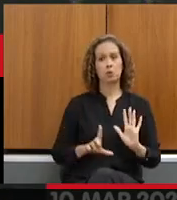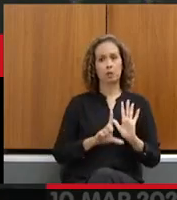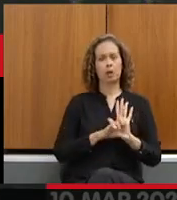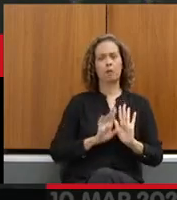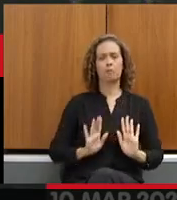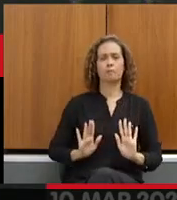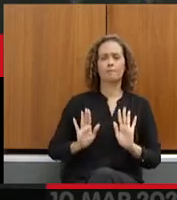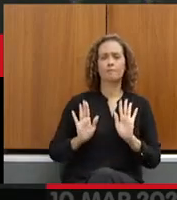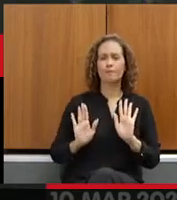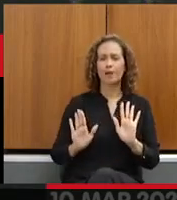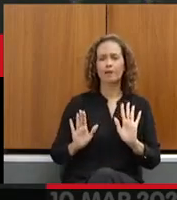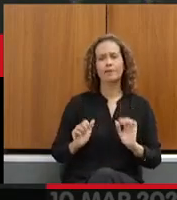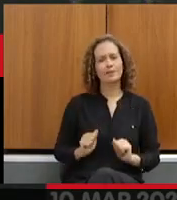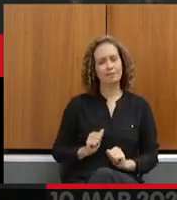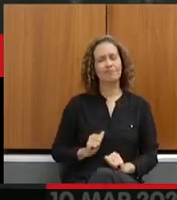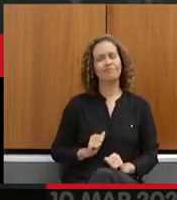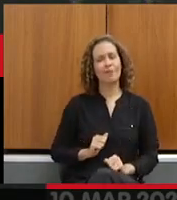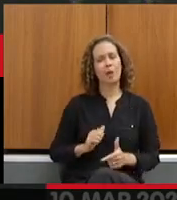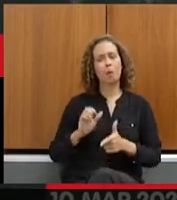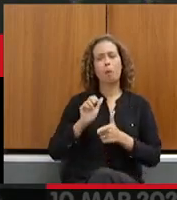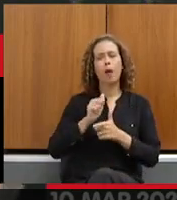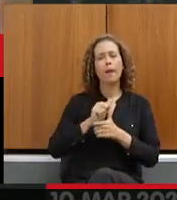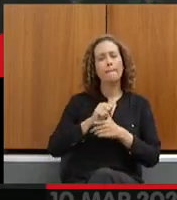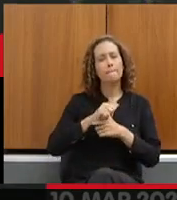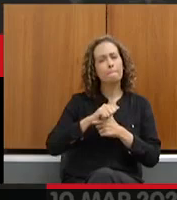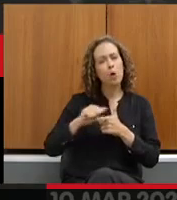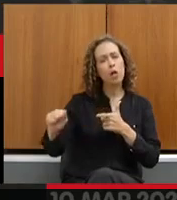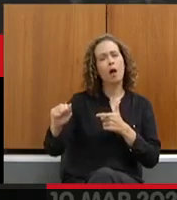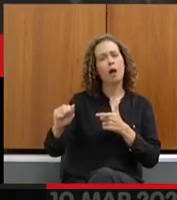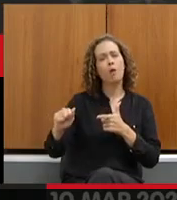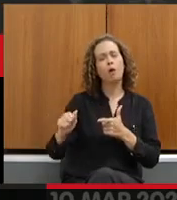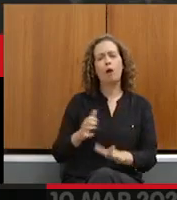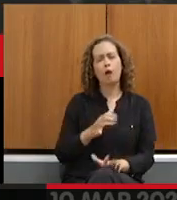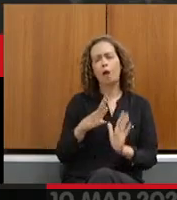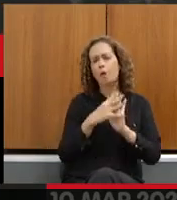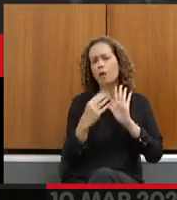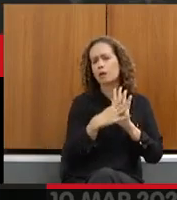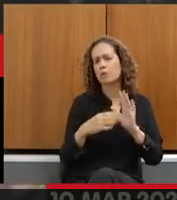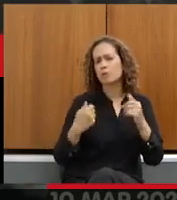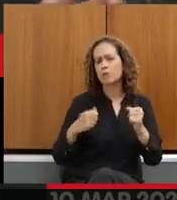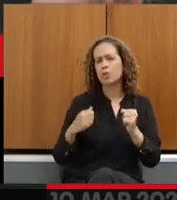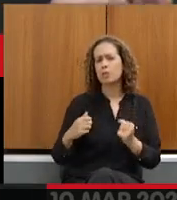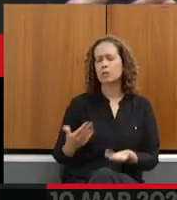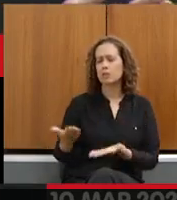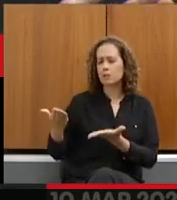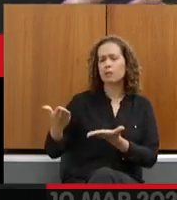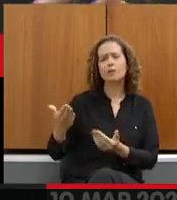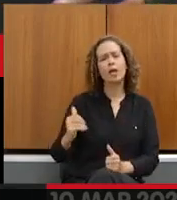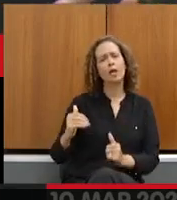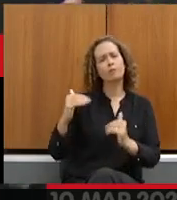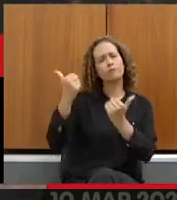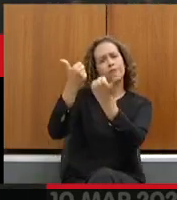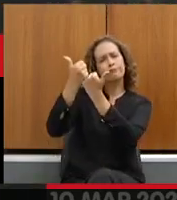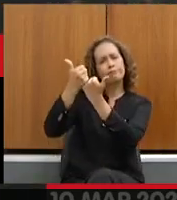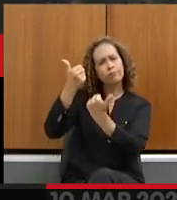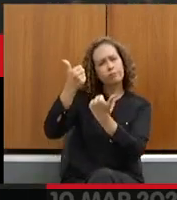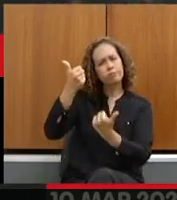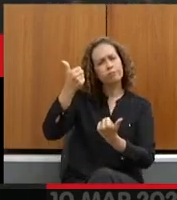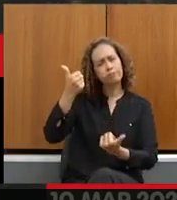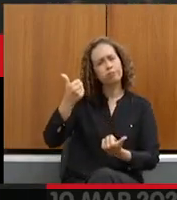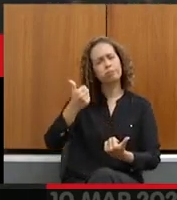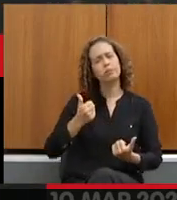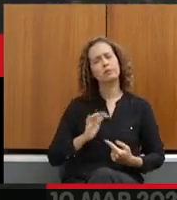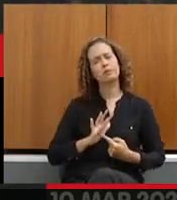do ponto de vista moral o exemplo precisa vir de cima para baixo porque a franqueza secretário desculpe a